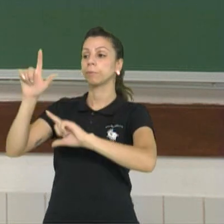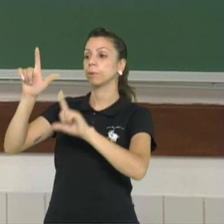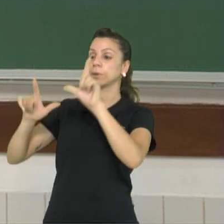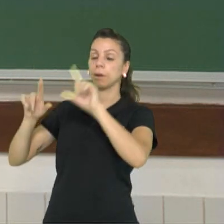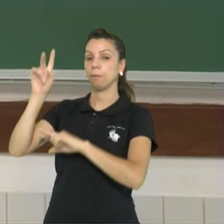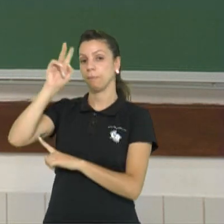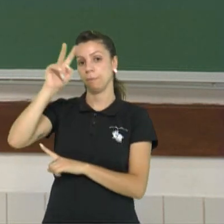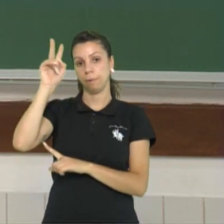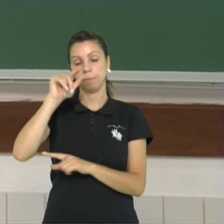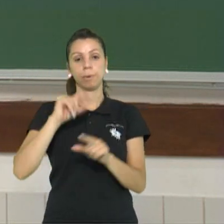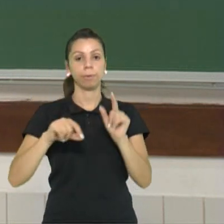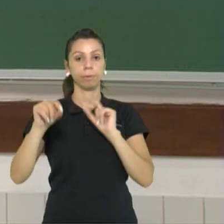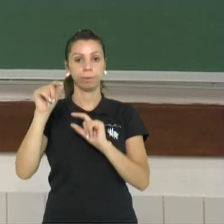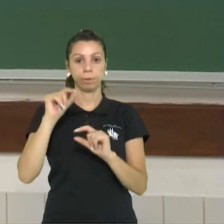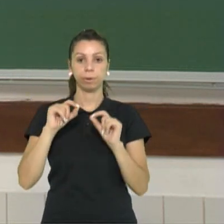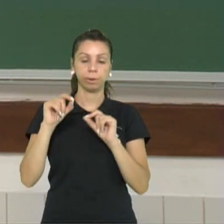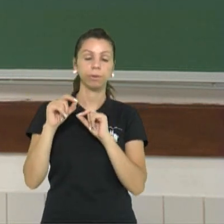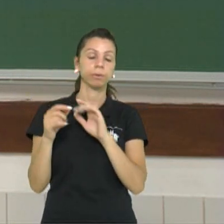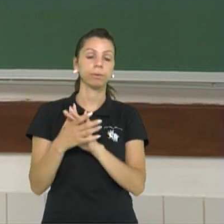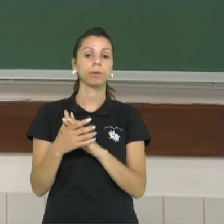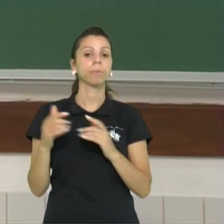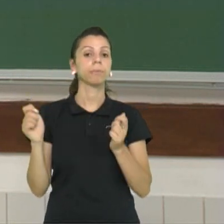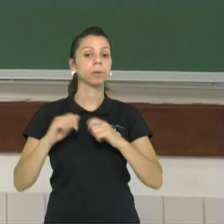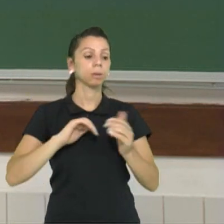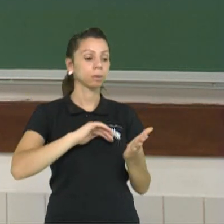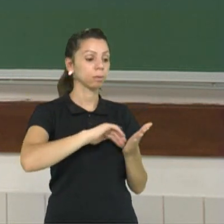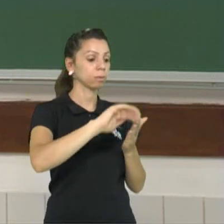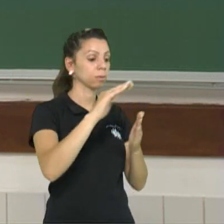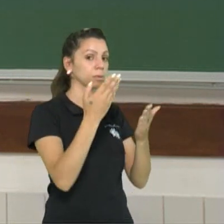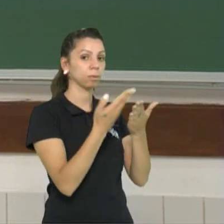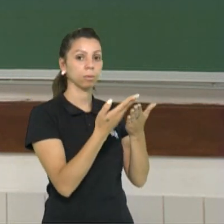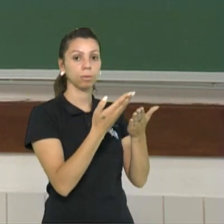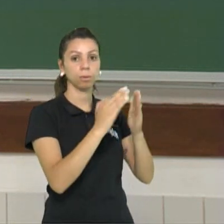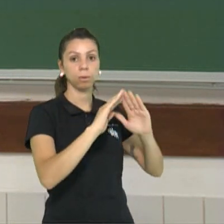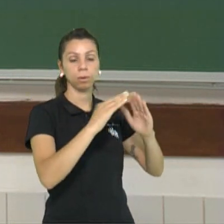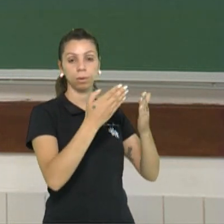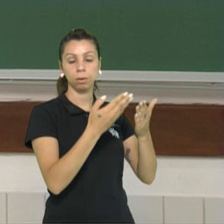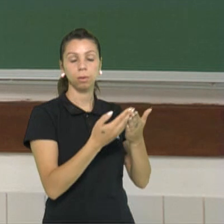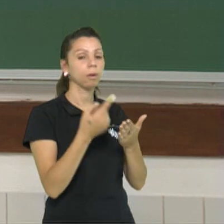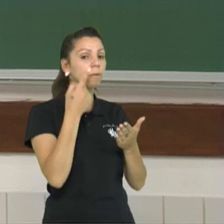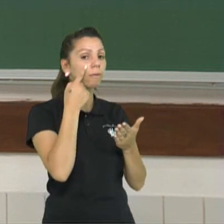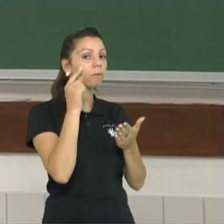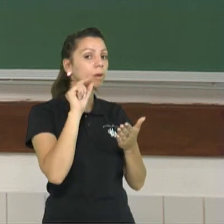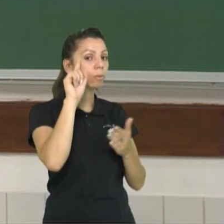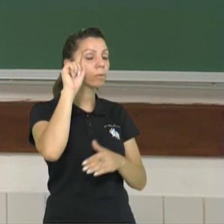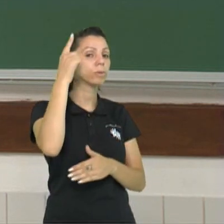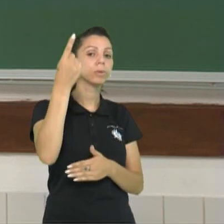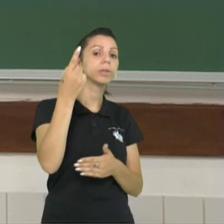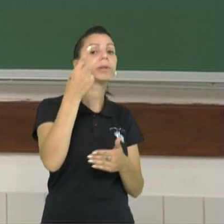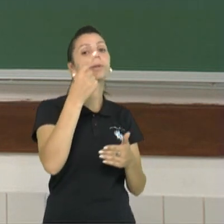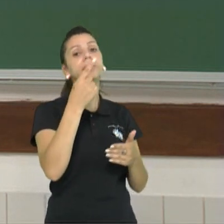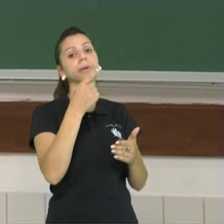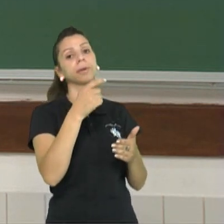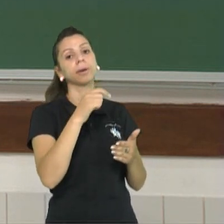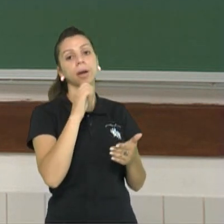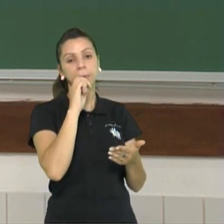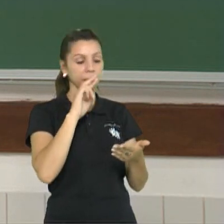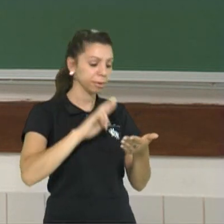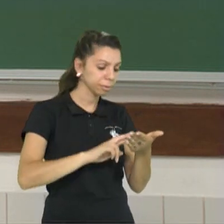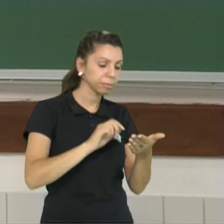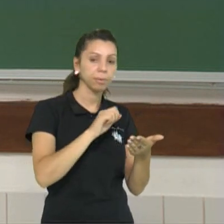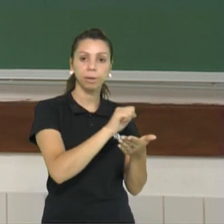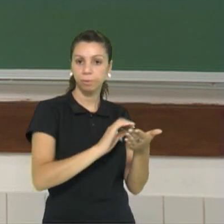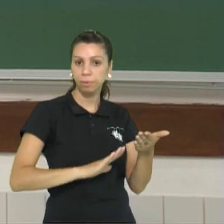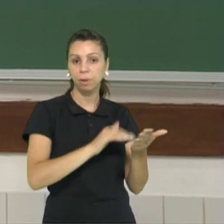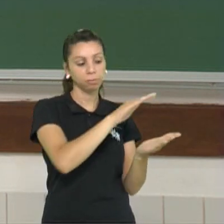sempre lembro de você entrar em contato com a sua escola e verificar a possibilidade de retirar materiais, lista de exercício, livro